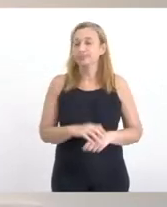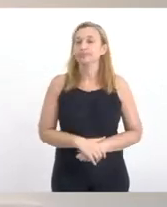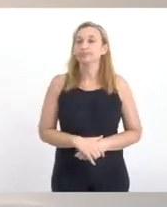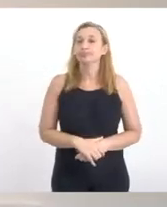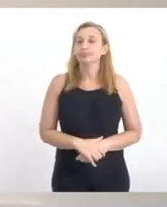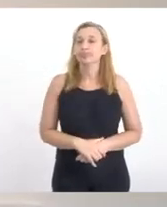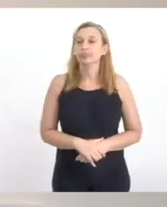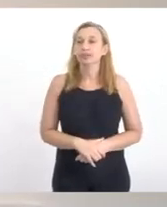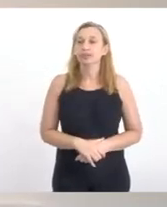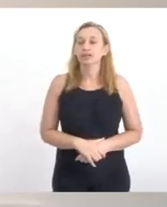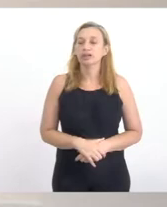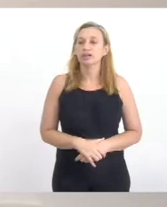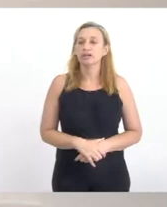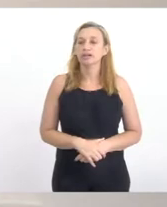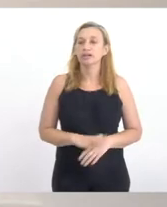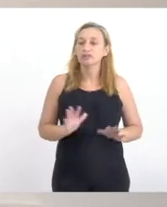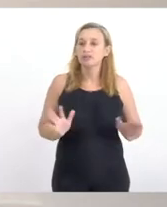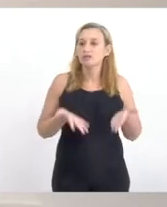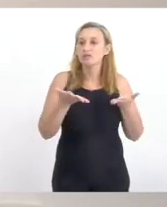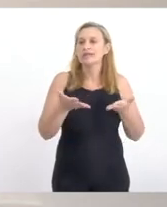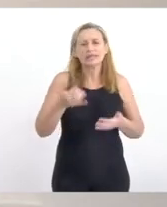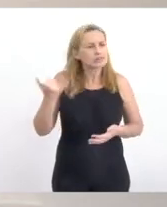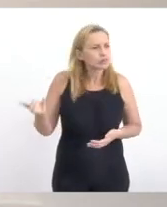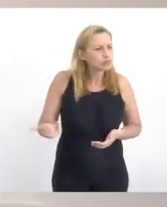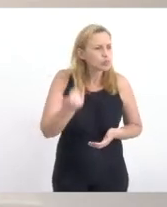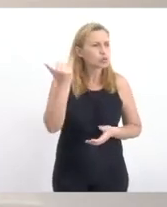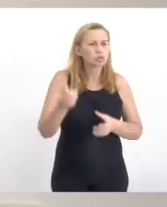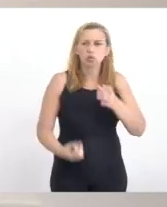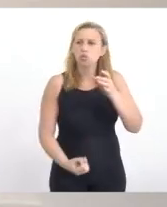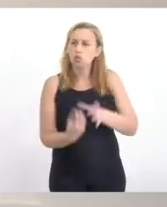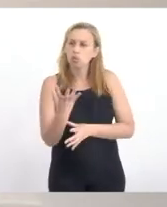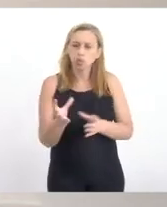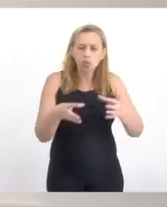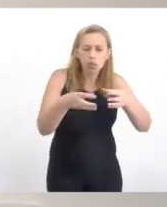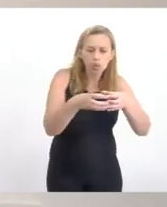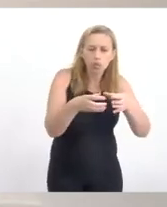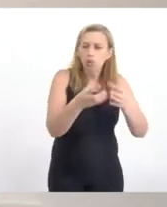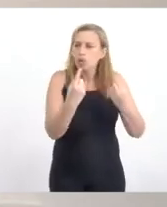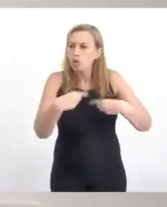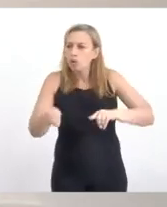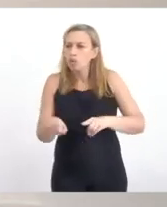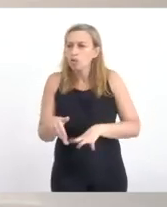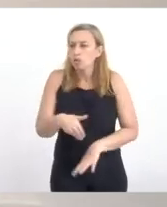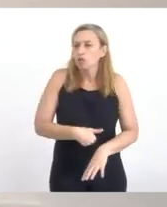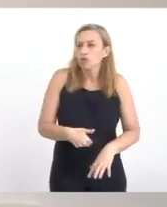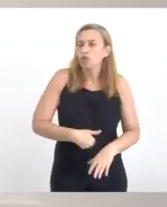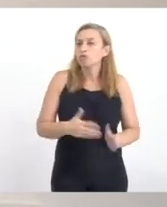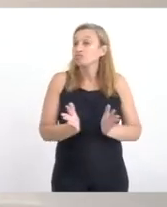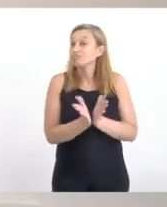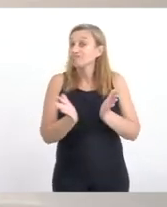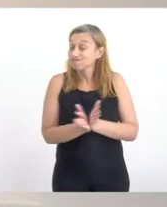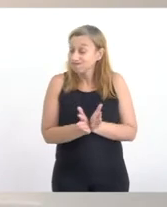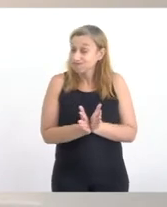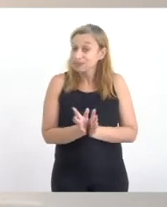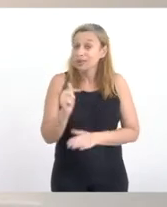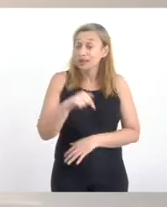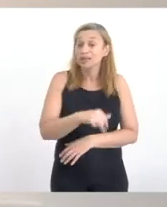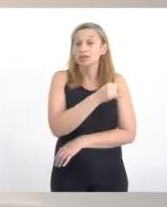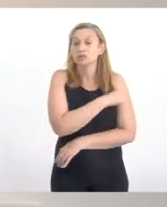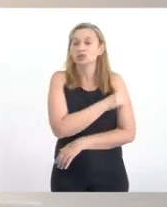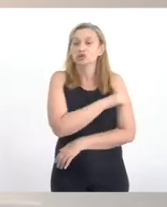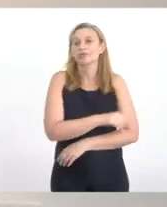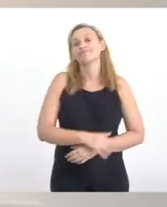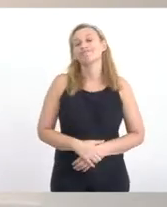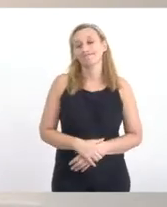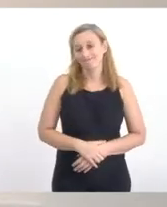da iniciativa da importância de se construir uma comissão de combate à fome e à Pobreza aqui no